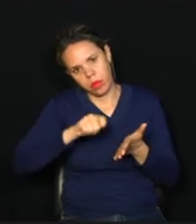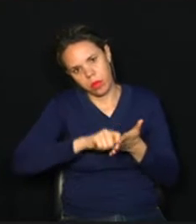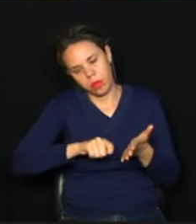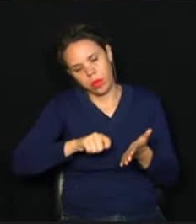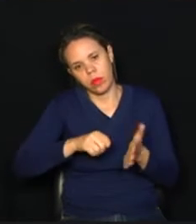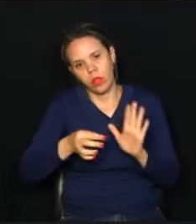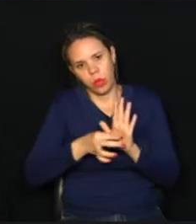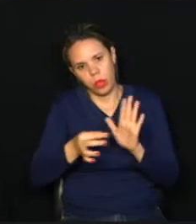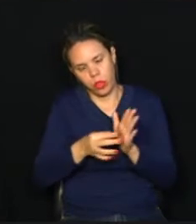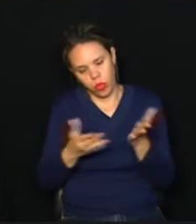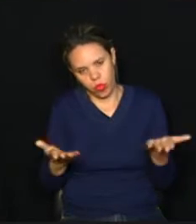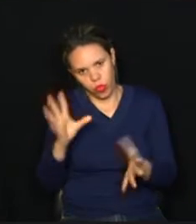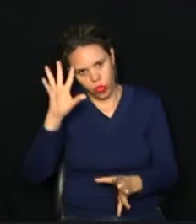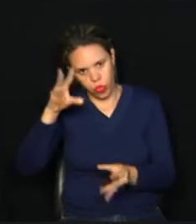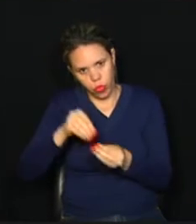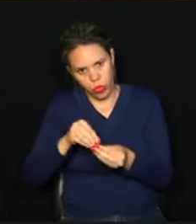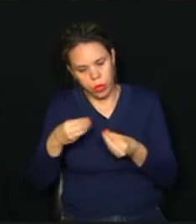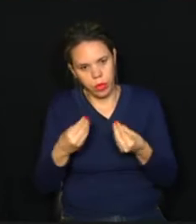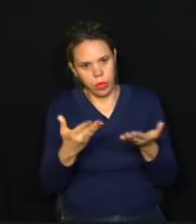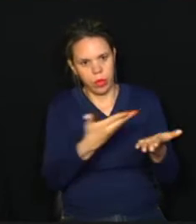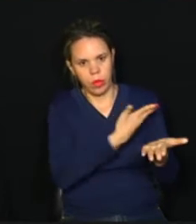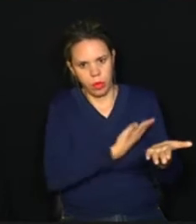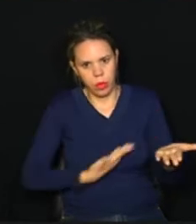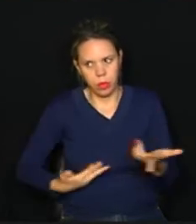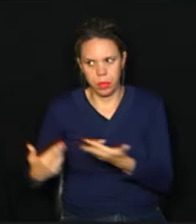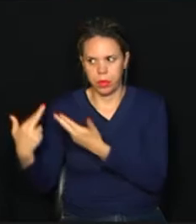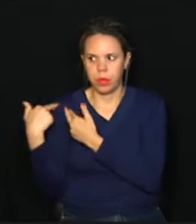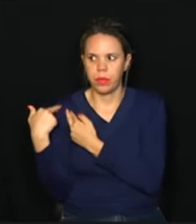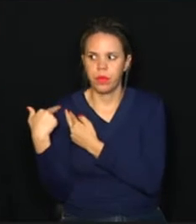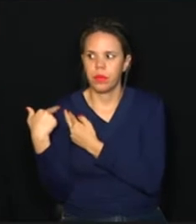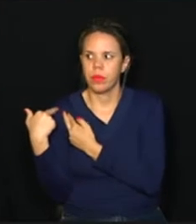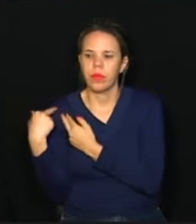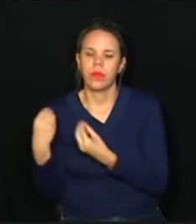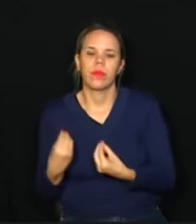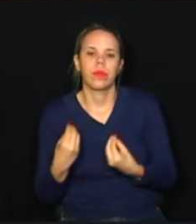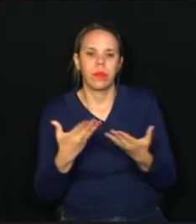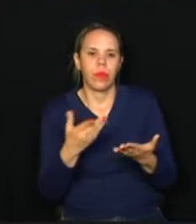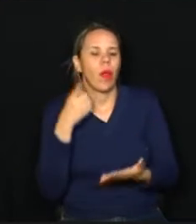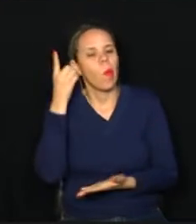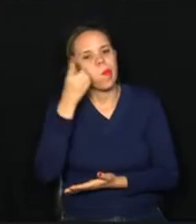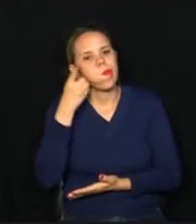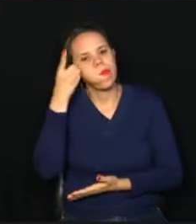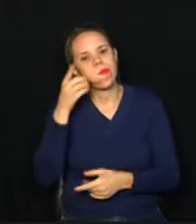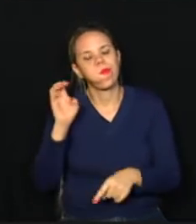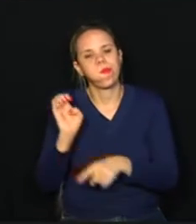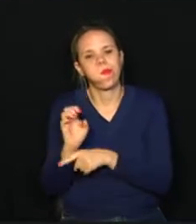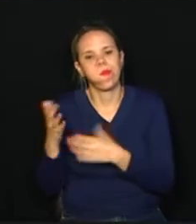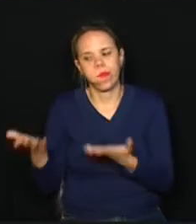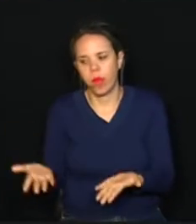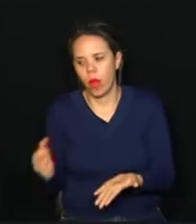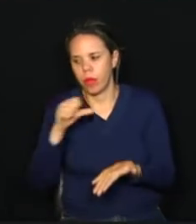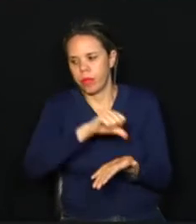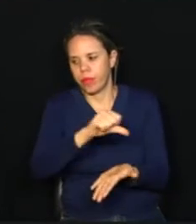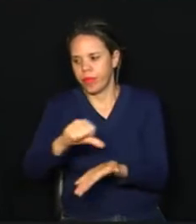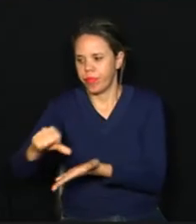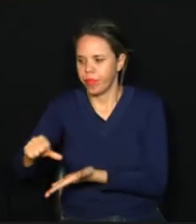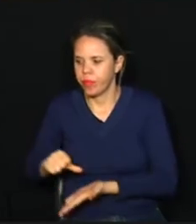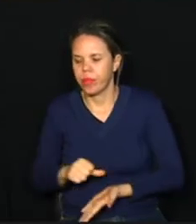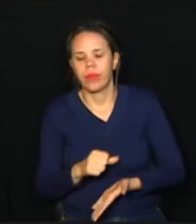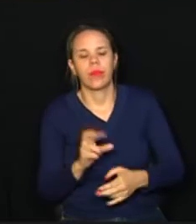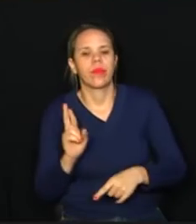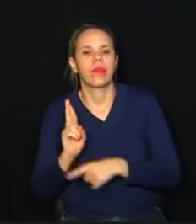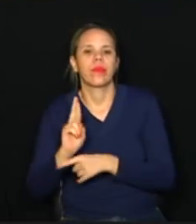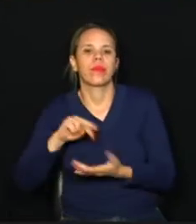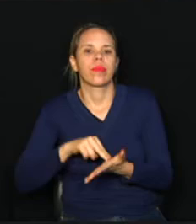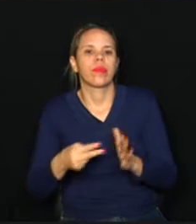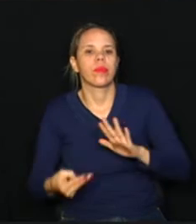ato, enviar para as autoridades competentes, enviar para os deputados estaduais aqui da região, né, que